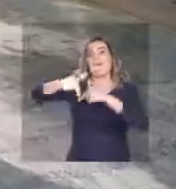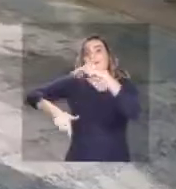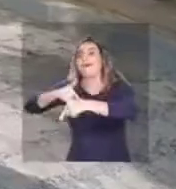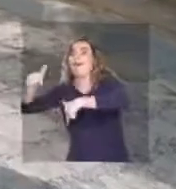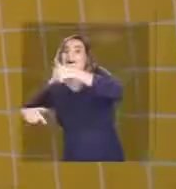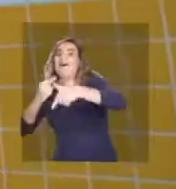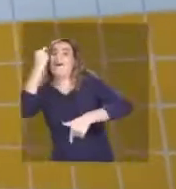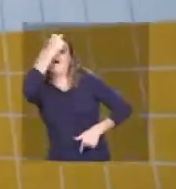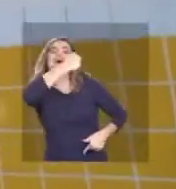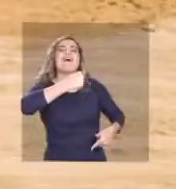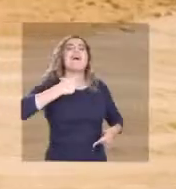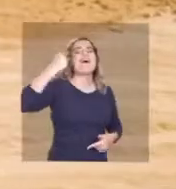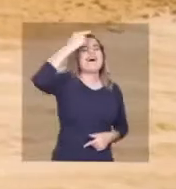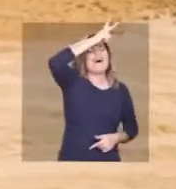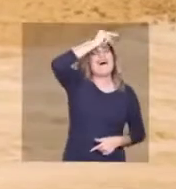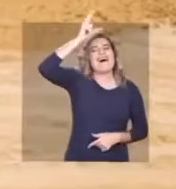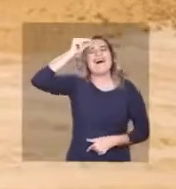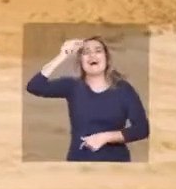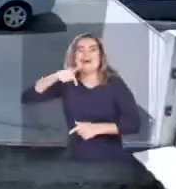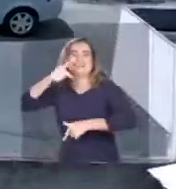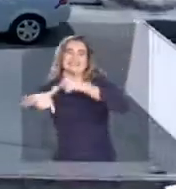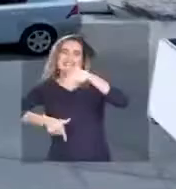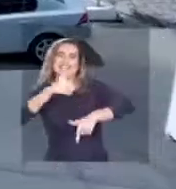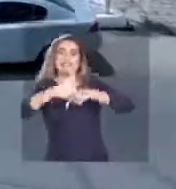Álvaro Prefeito trabalha, trabalha.